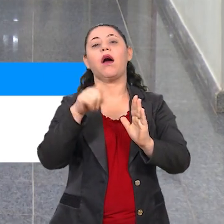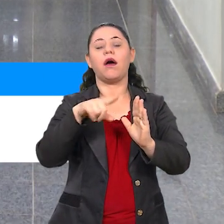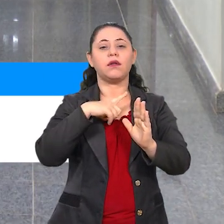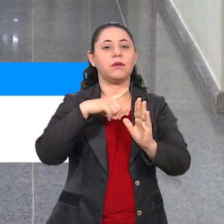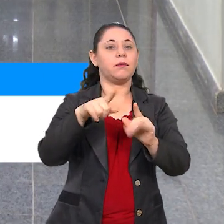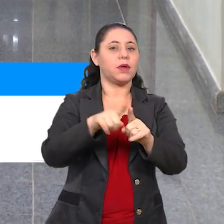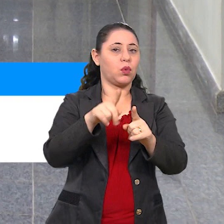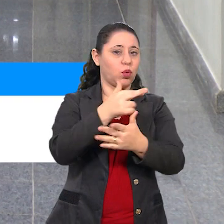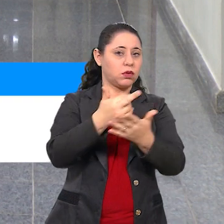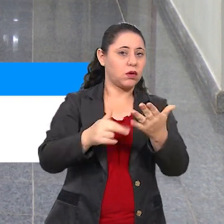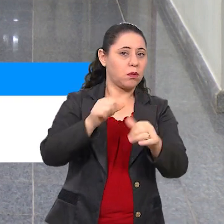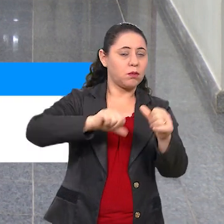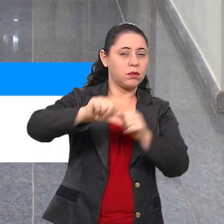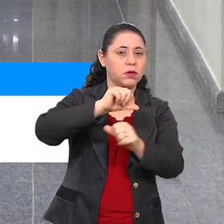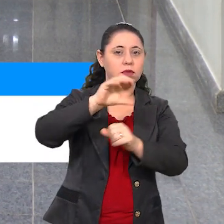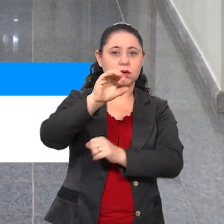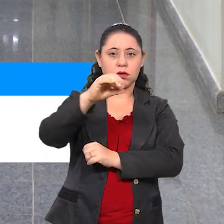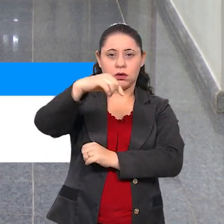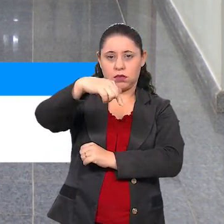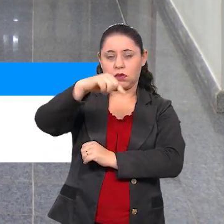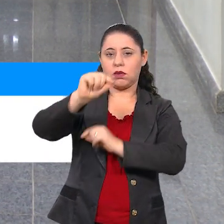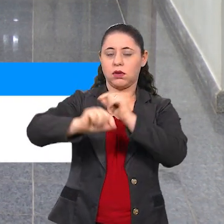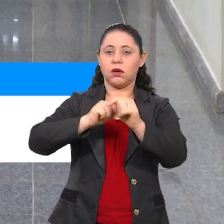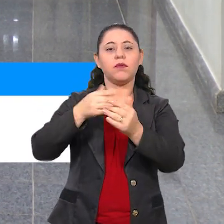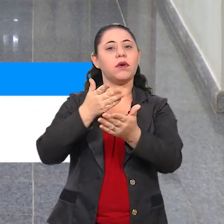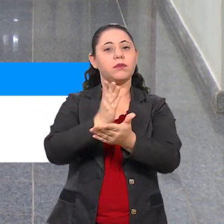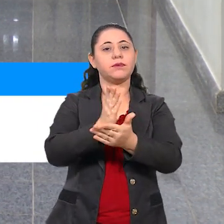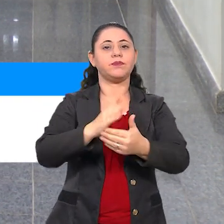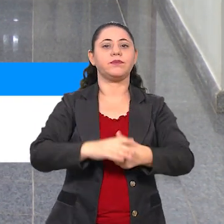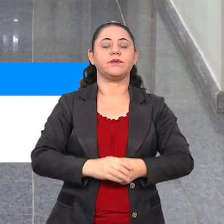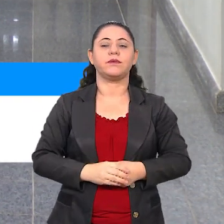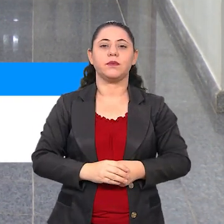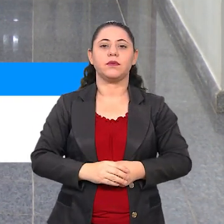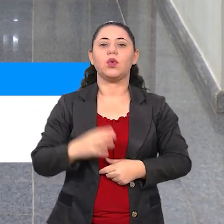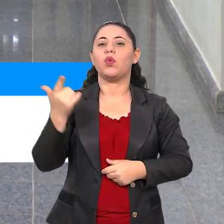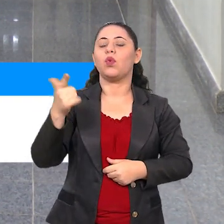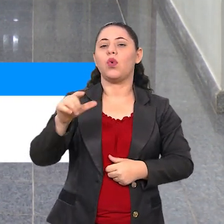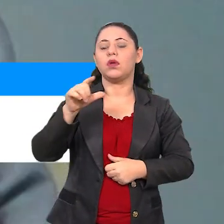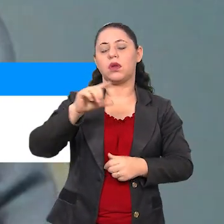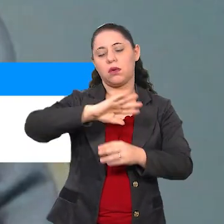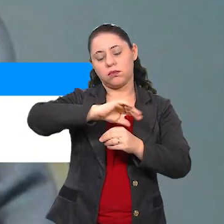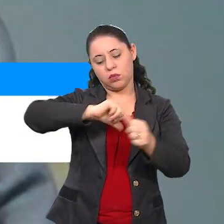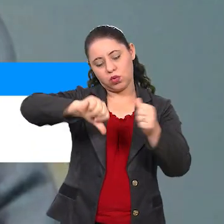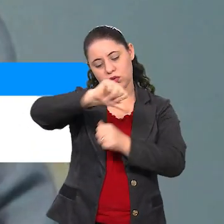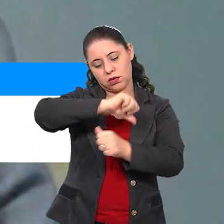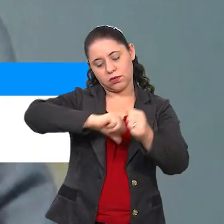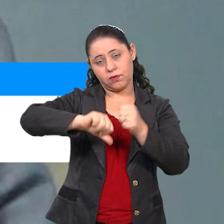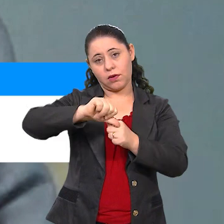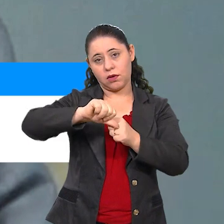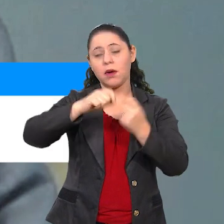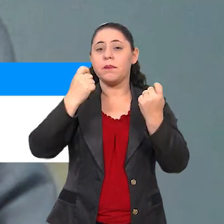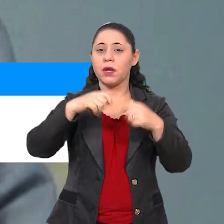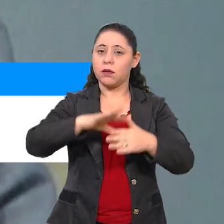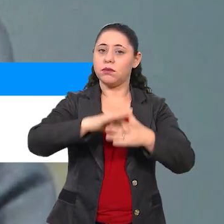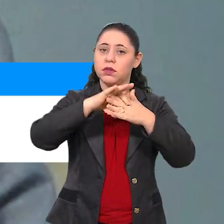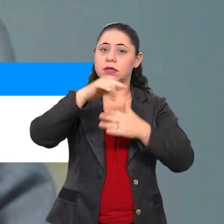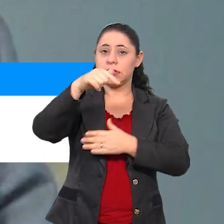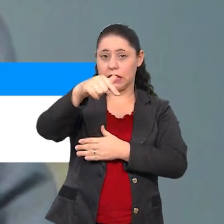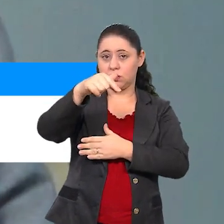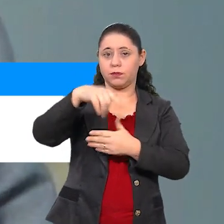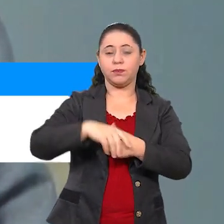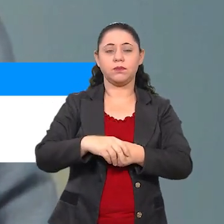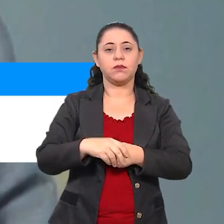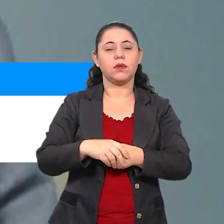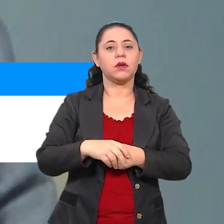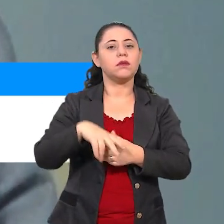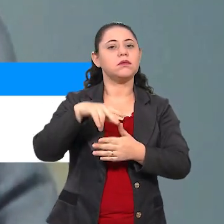O relator ainda falou sobre a emenda modificativa 07, que foi aprovada. Outra emenda modificativa que merece destaque